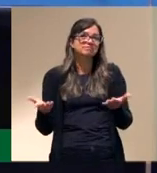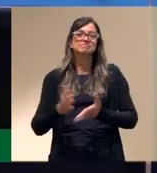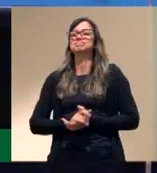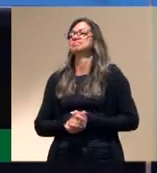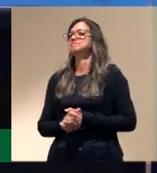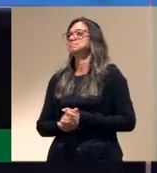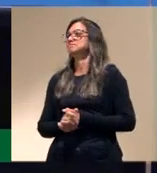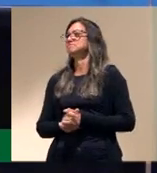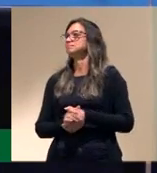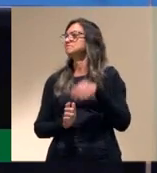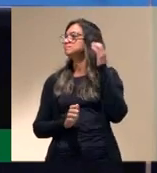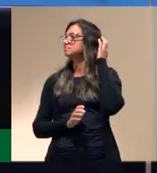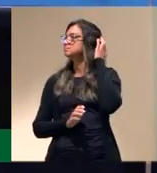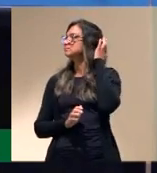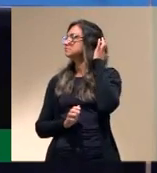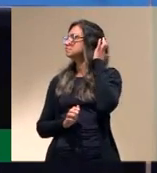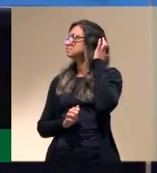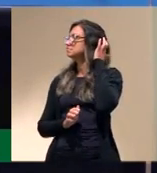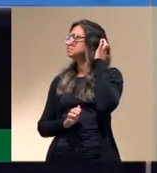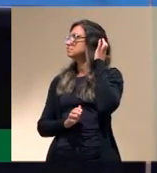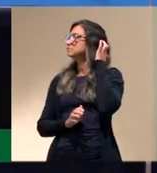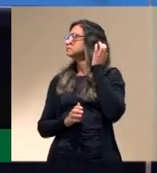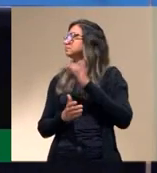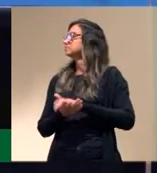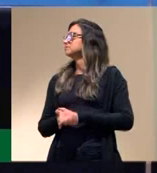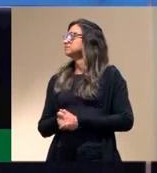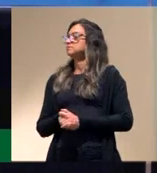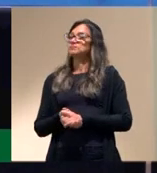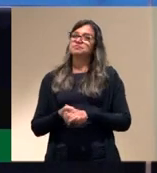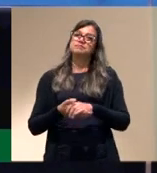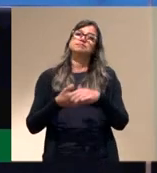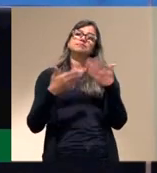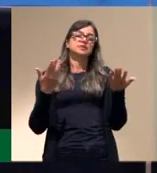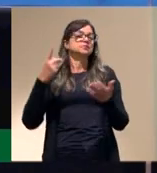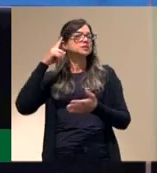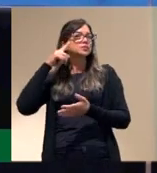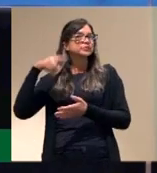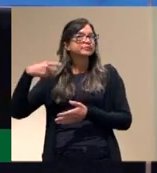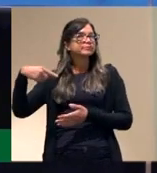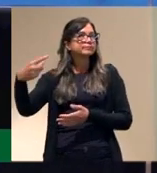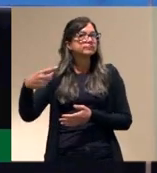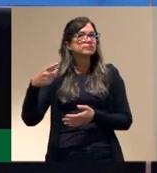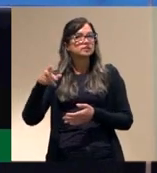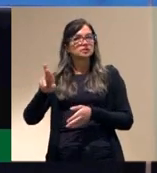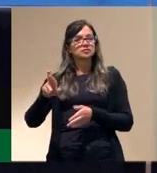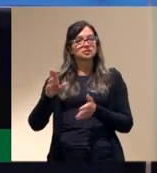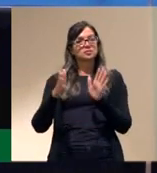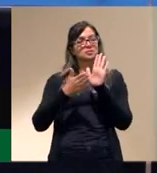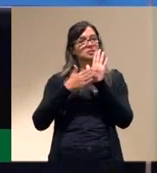gente conseguir, então, acho que no cotidiano apresentar uma proposta,